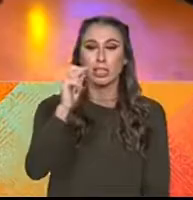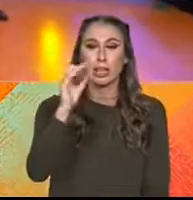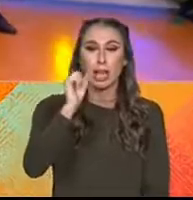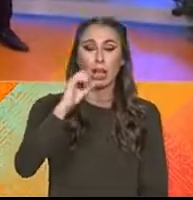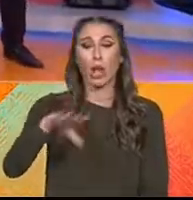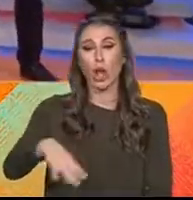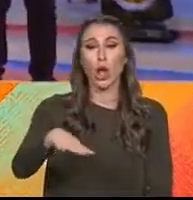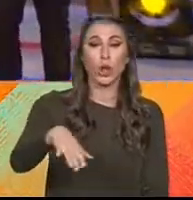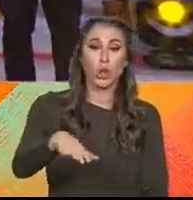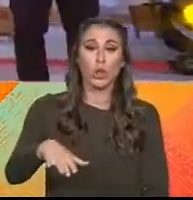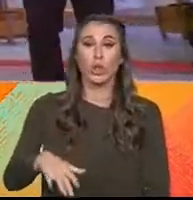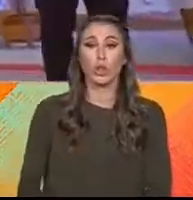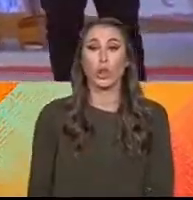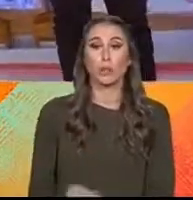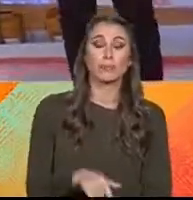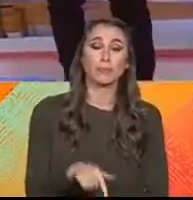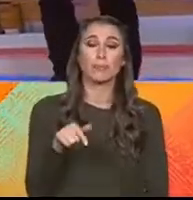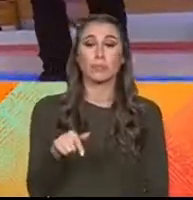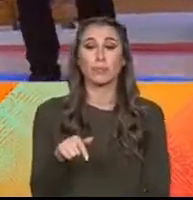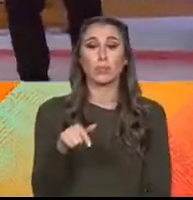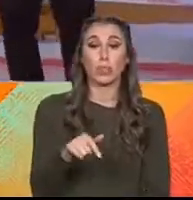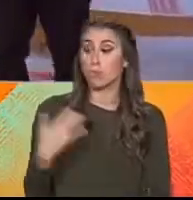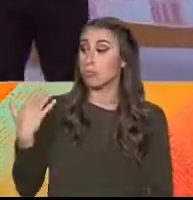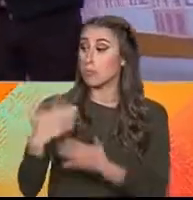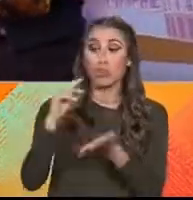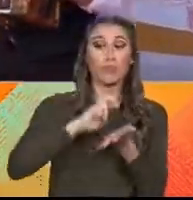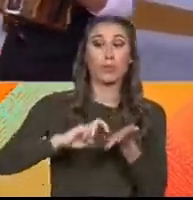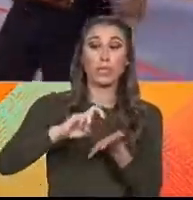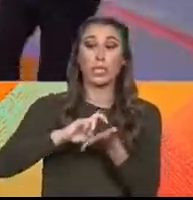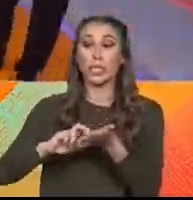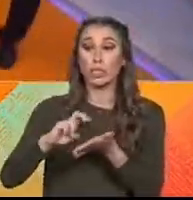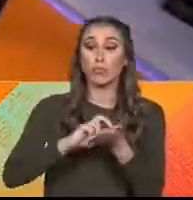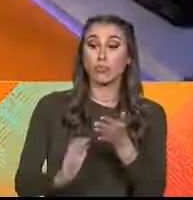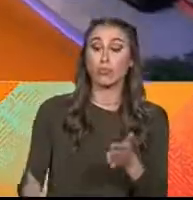é o destino que dentro do peito trago, sendo desde pequenino caminho.